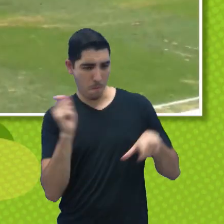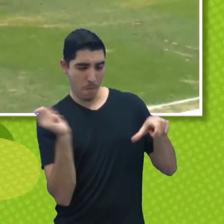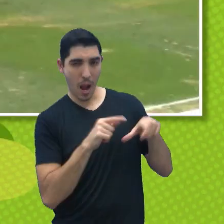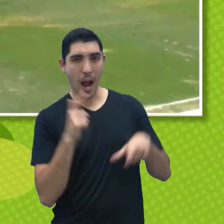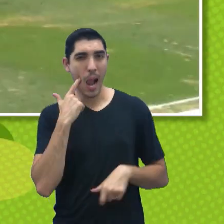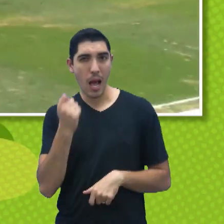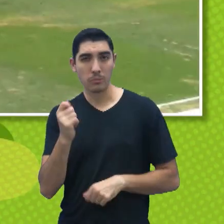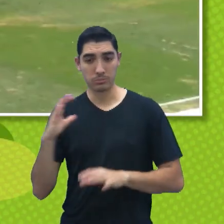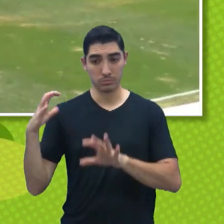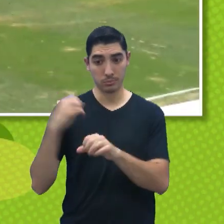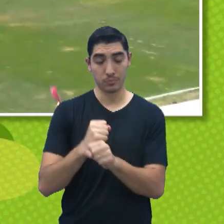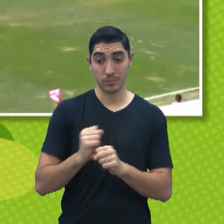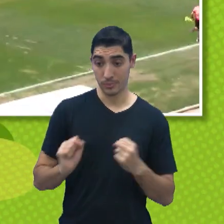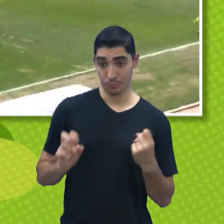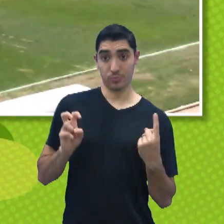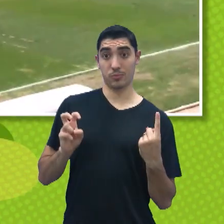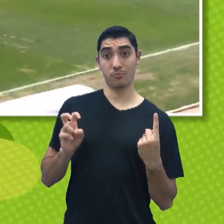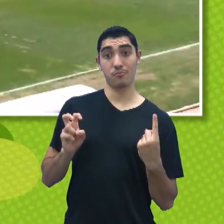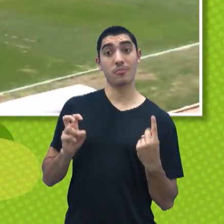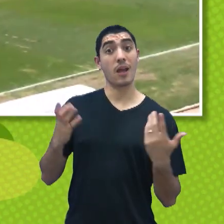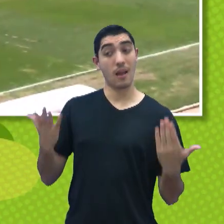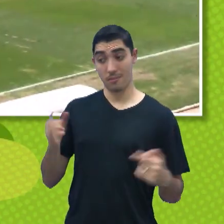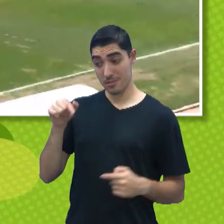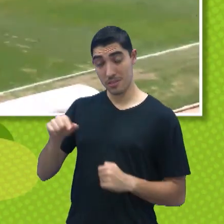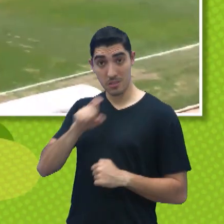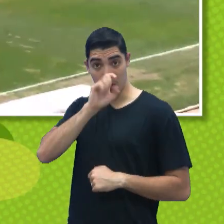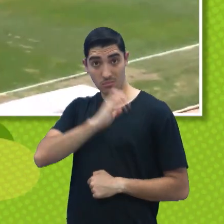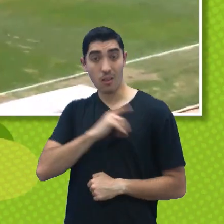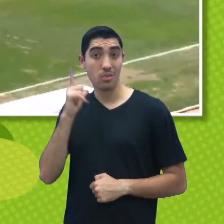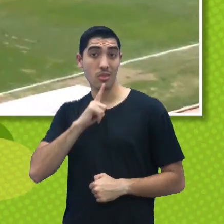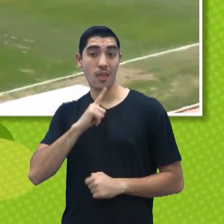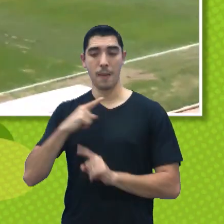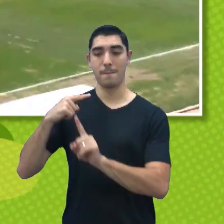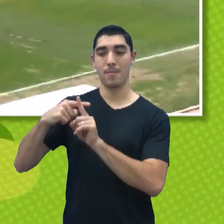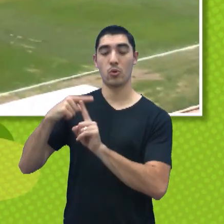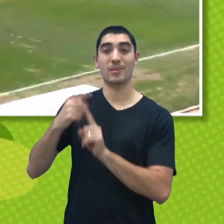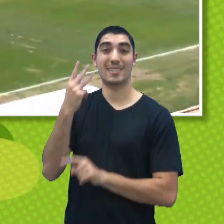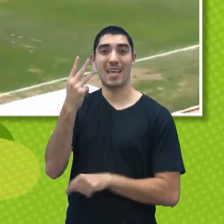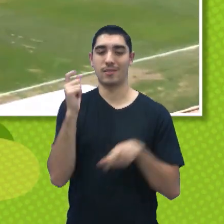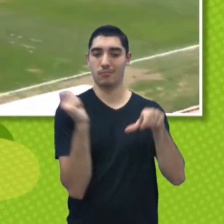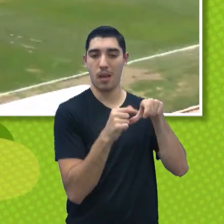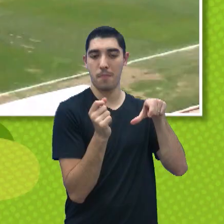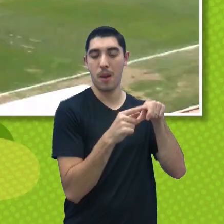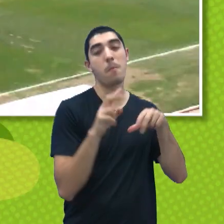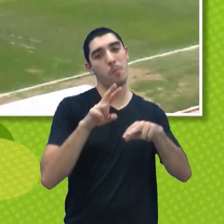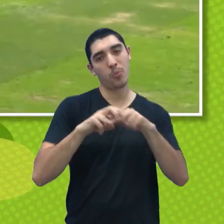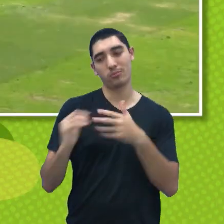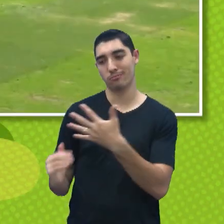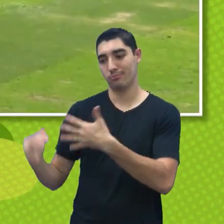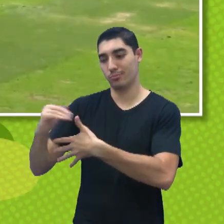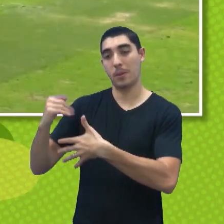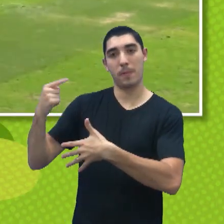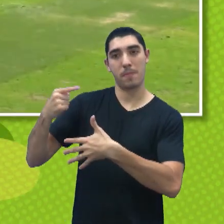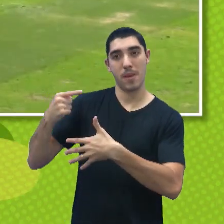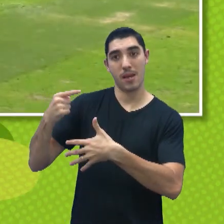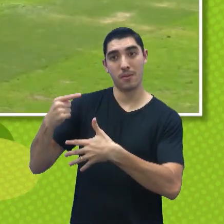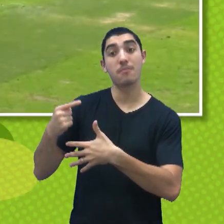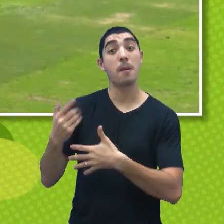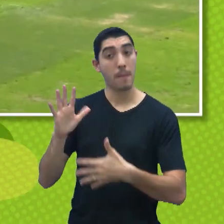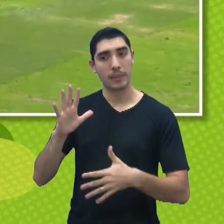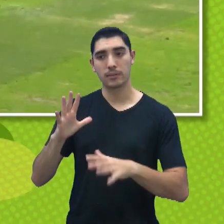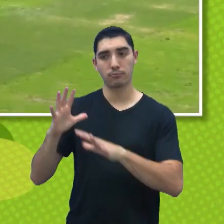5-1. São José tem um saldo hoje positivo de 3 gols em relação às outras equipes, por isso fica na liderança. Mas todo mundo está com 3